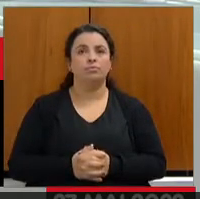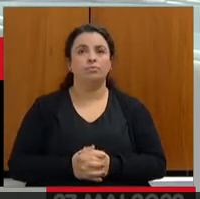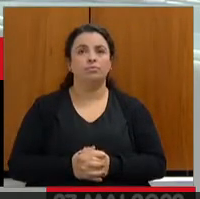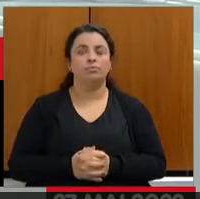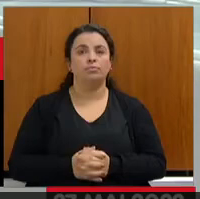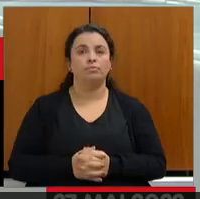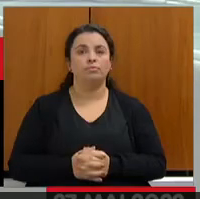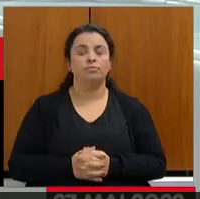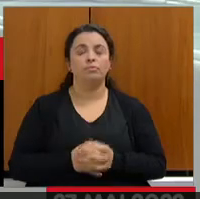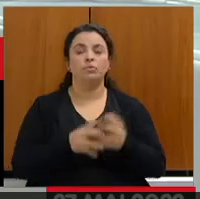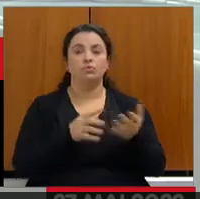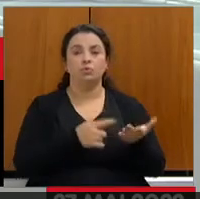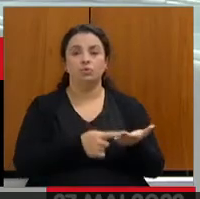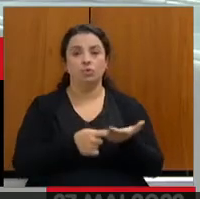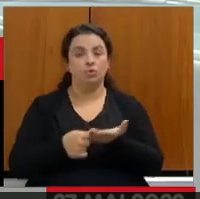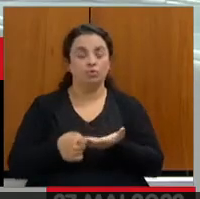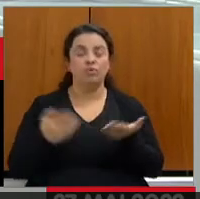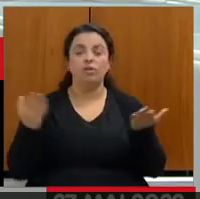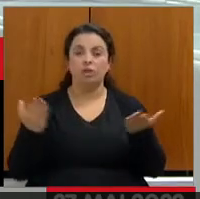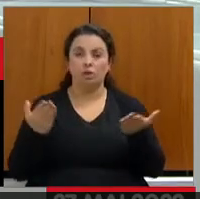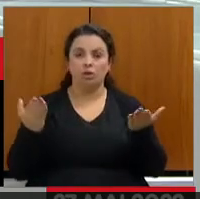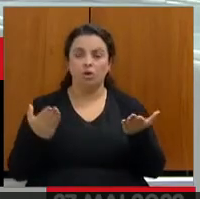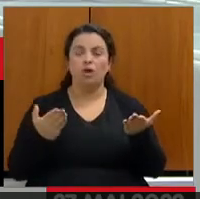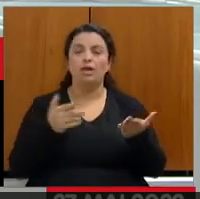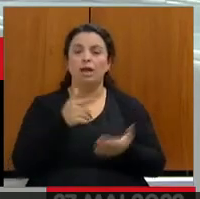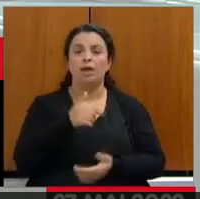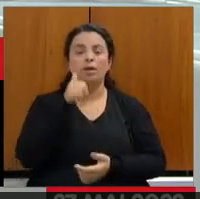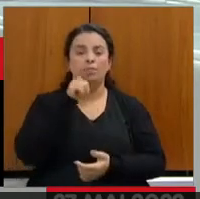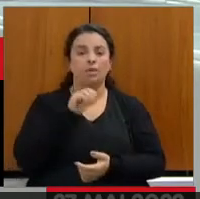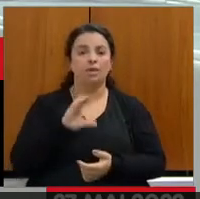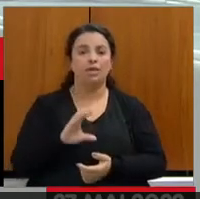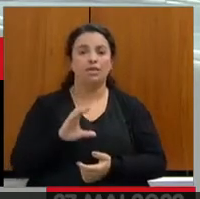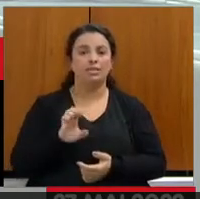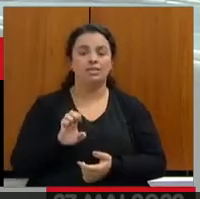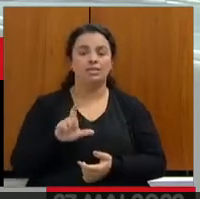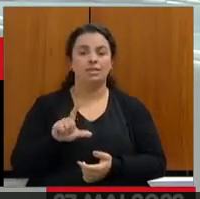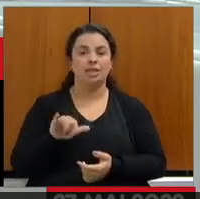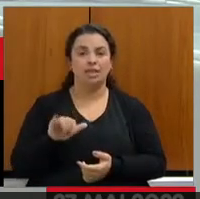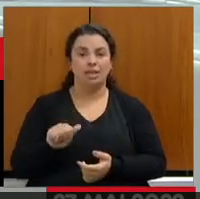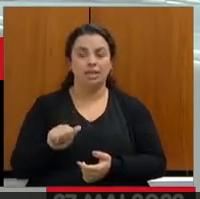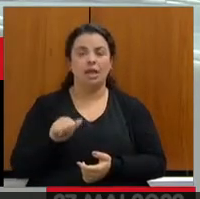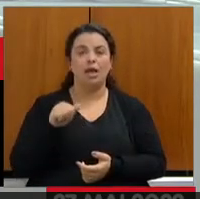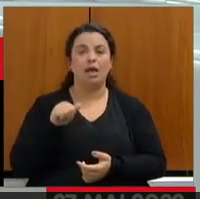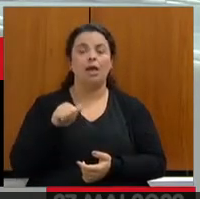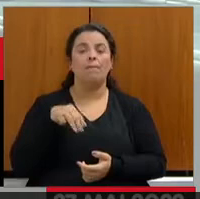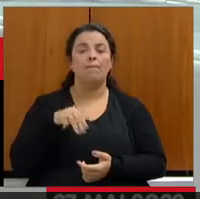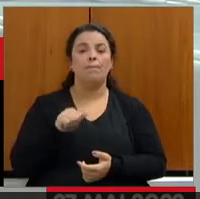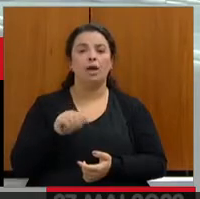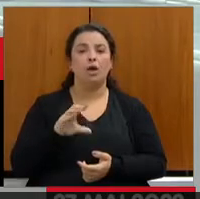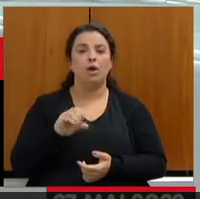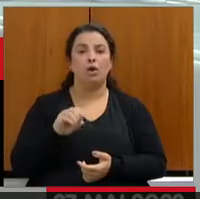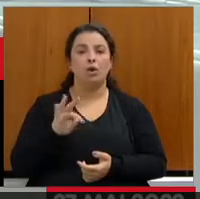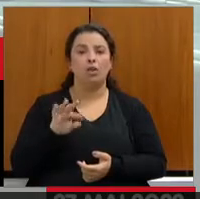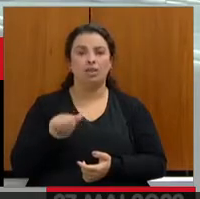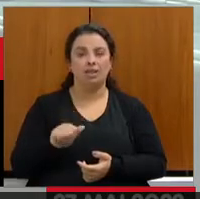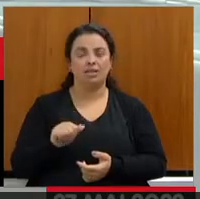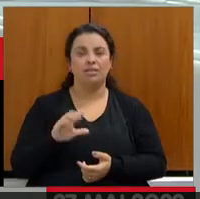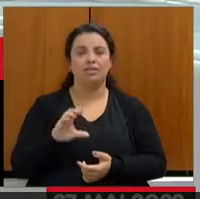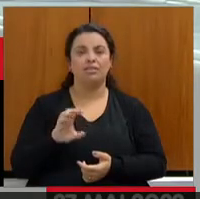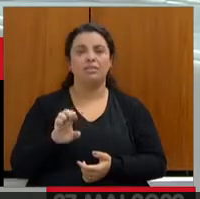e convidamos agora a senhora Célia Gonçalves makota Celinha